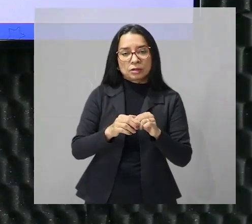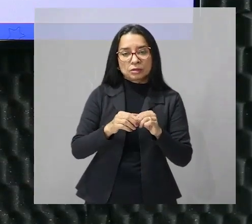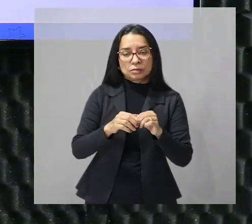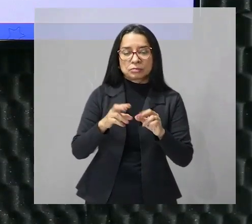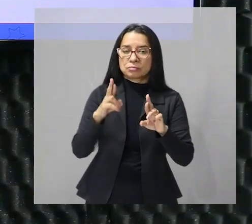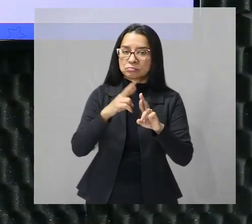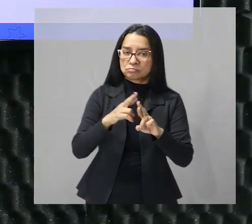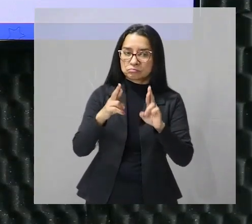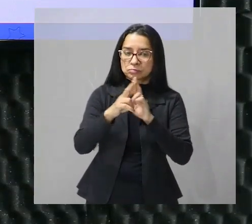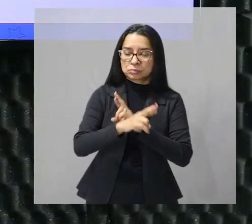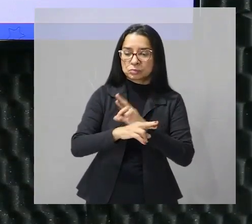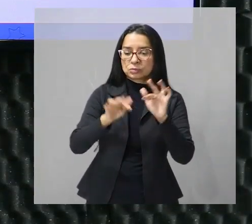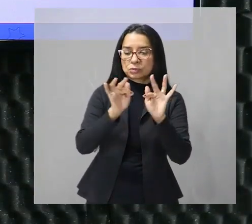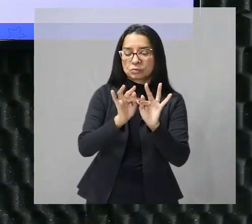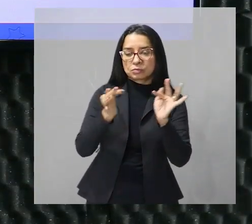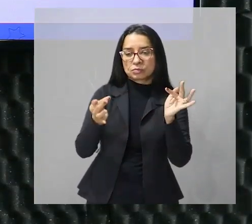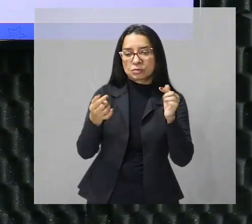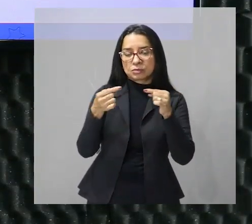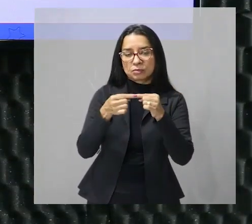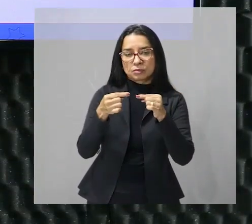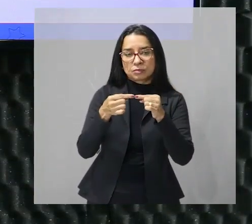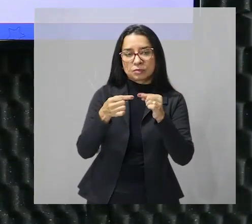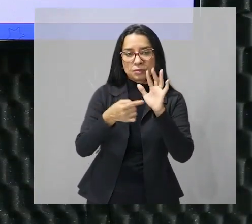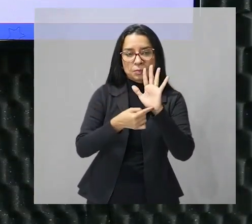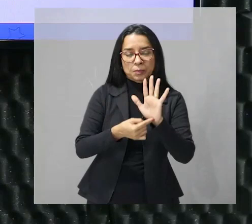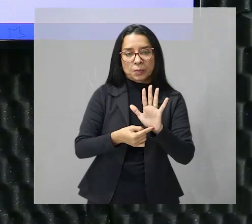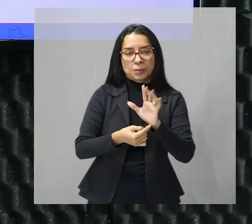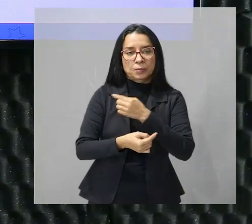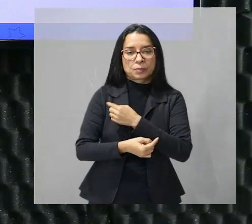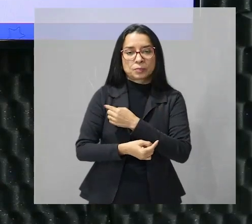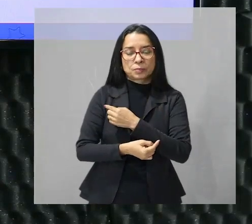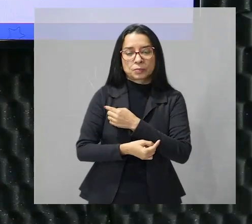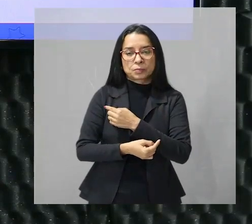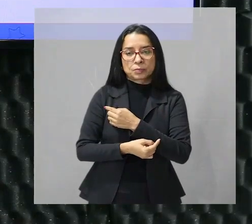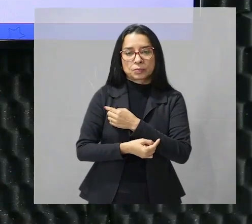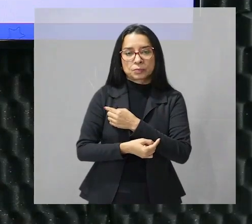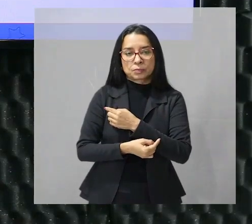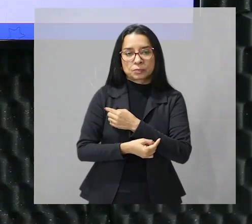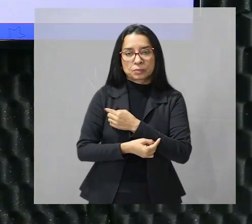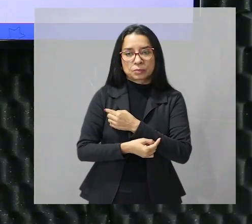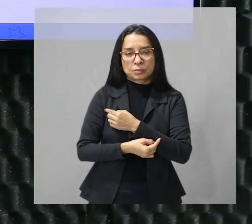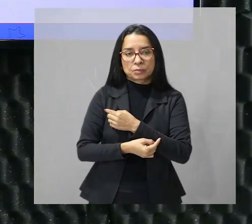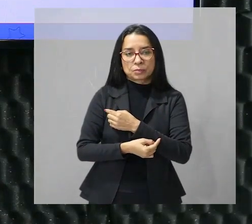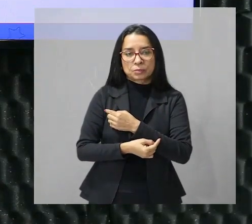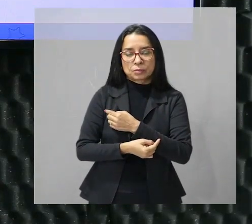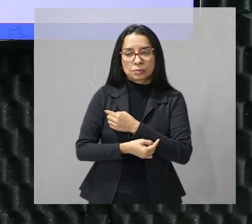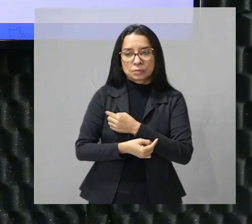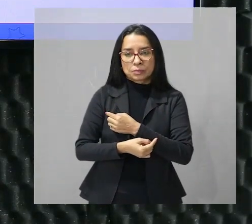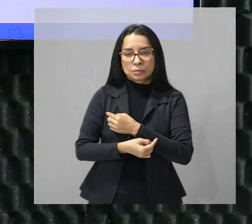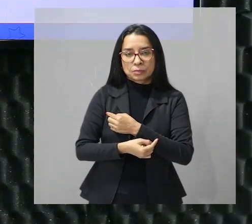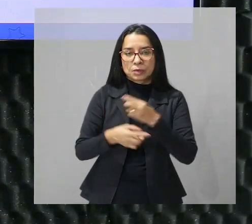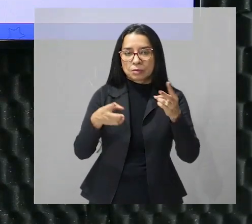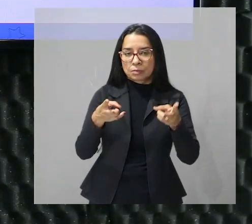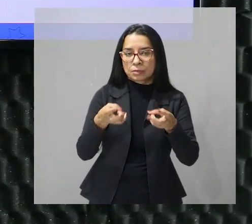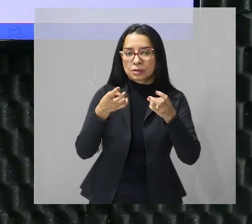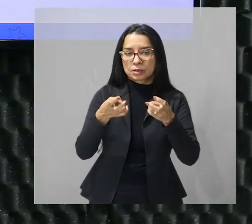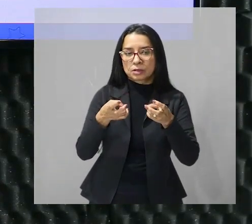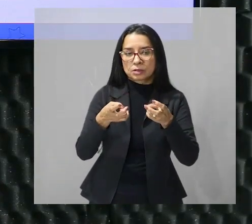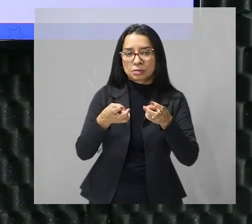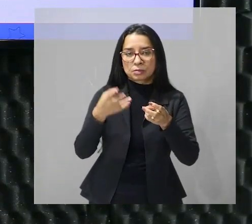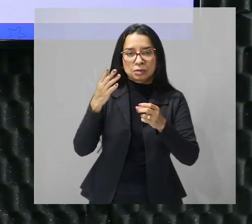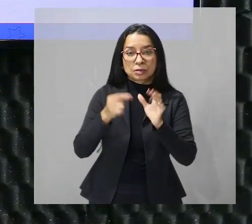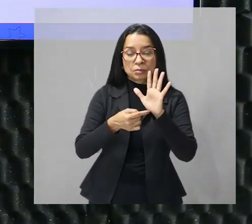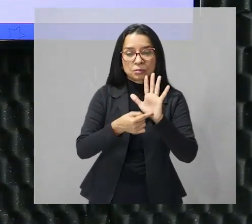apresentando ela para vocês. Começando aqui pela letra A, perceba que ele definiu, ele destacou dois anos para nós